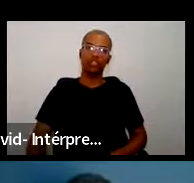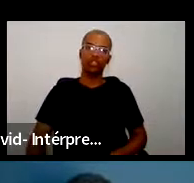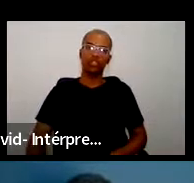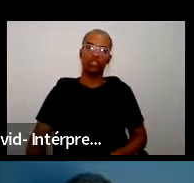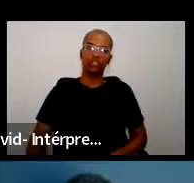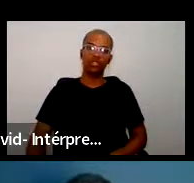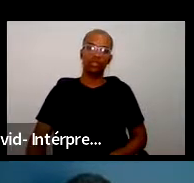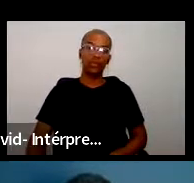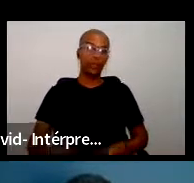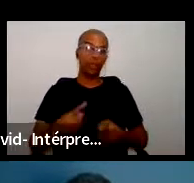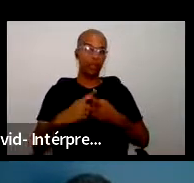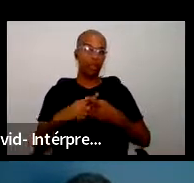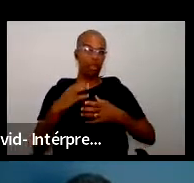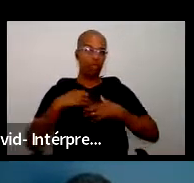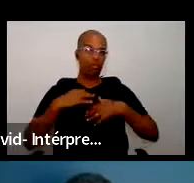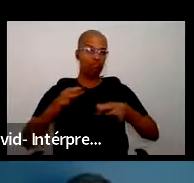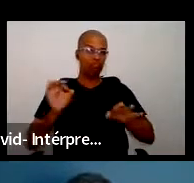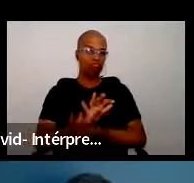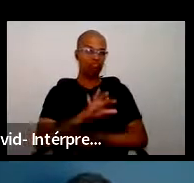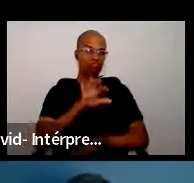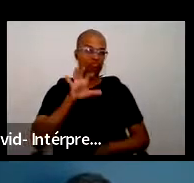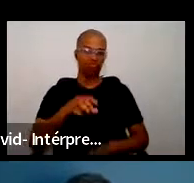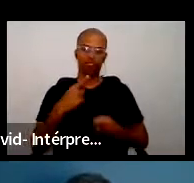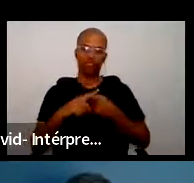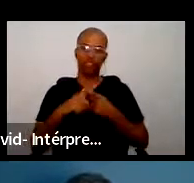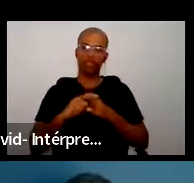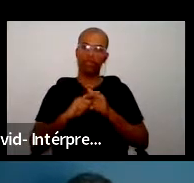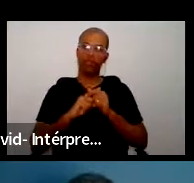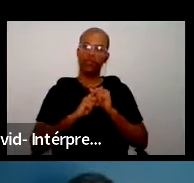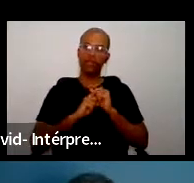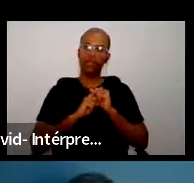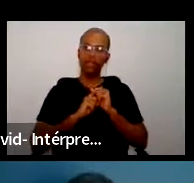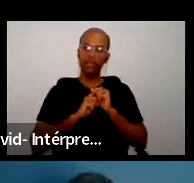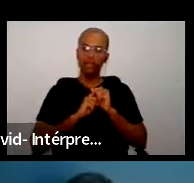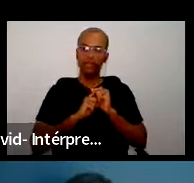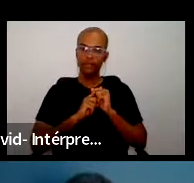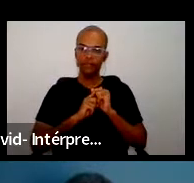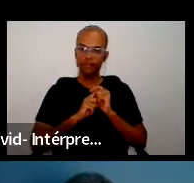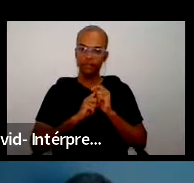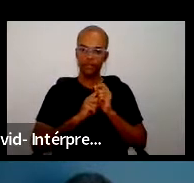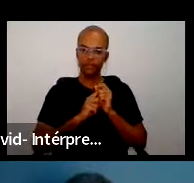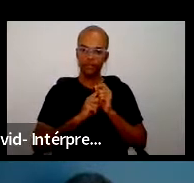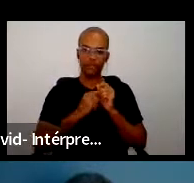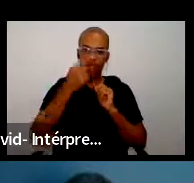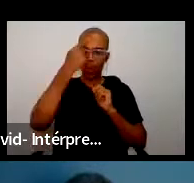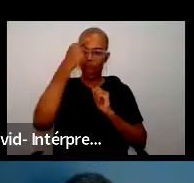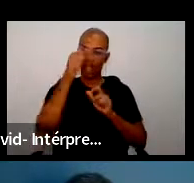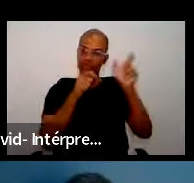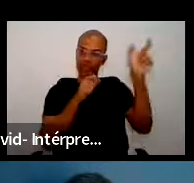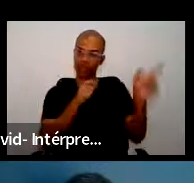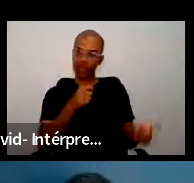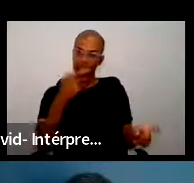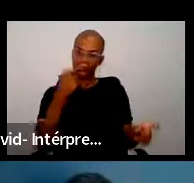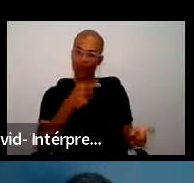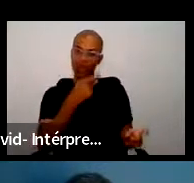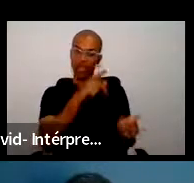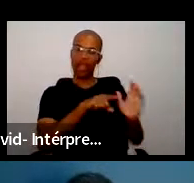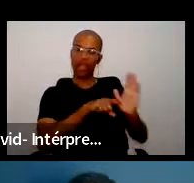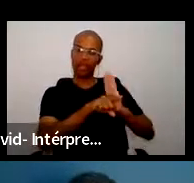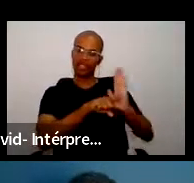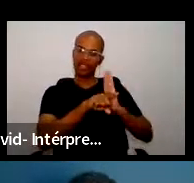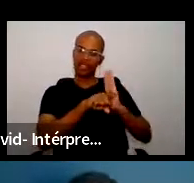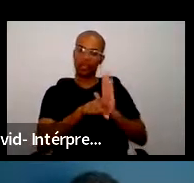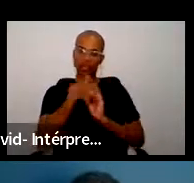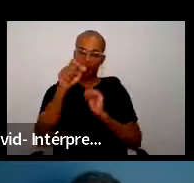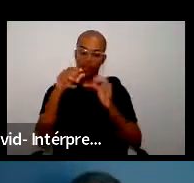eu me constituí dessa forma? Eu me lembro muito de uma fala do Kemis, que para o pesquisador a primeira coisa